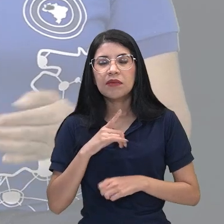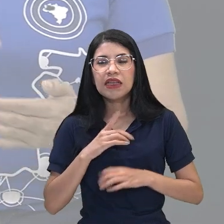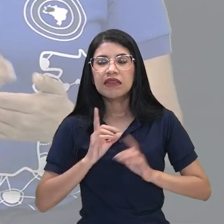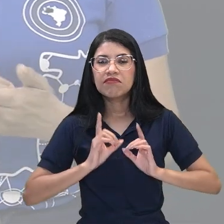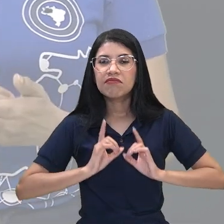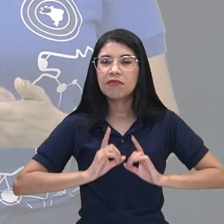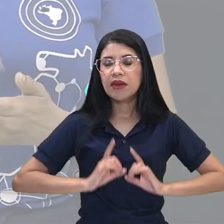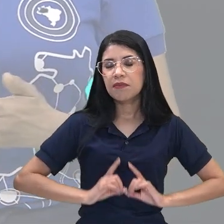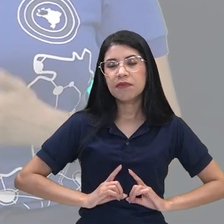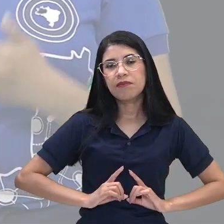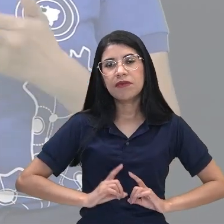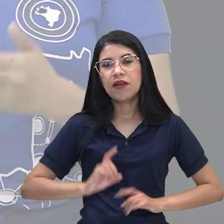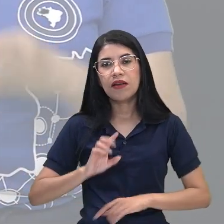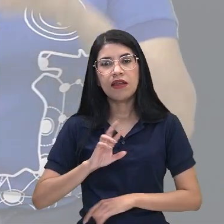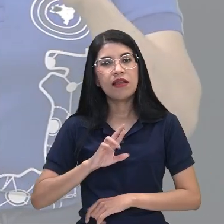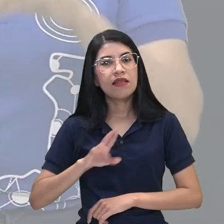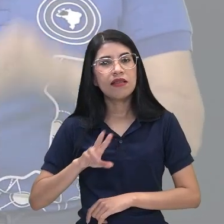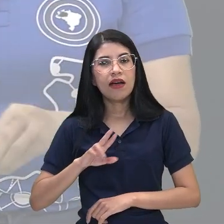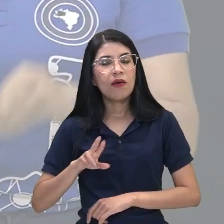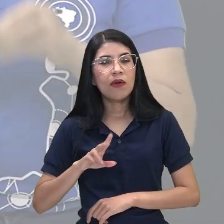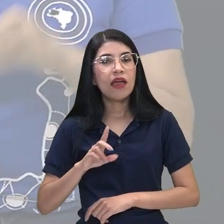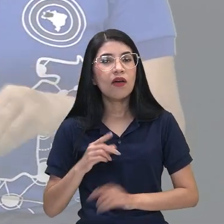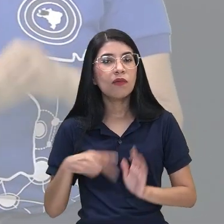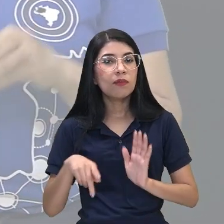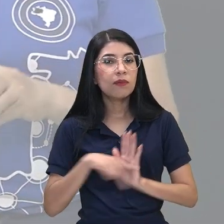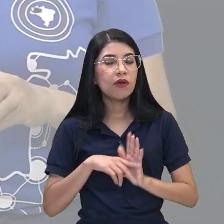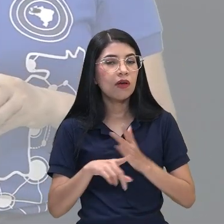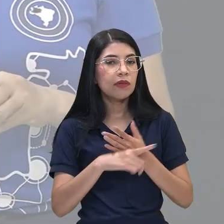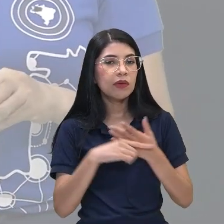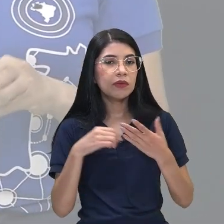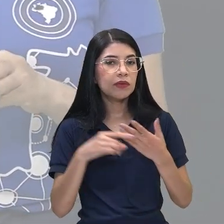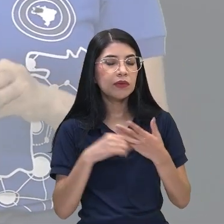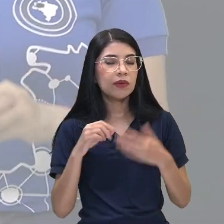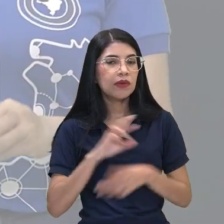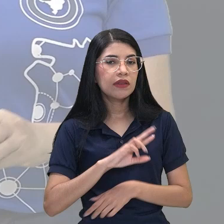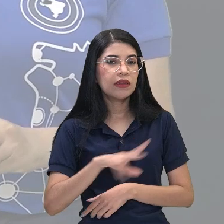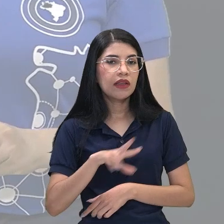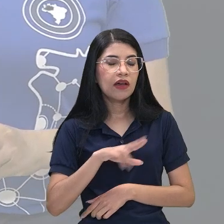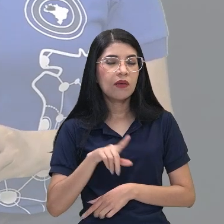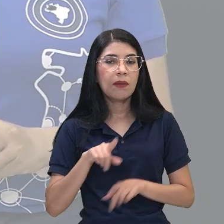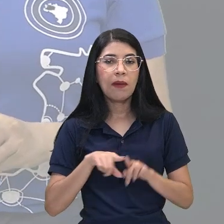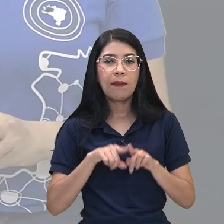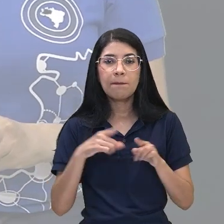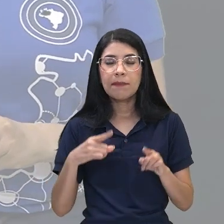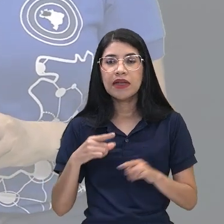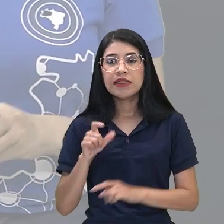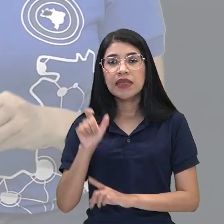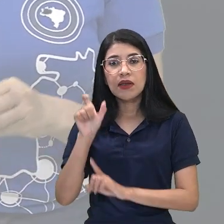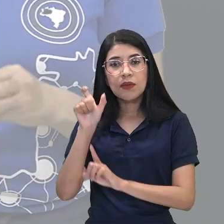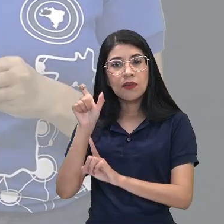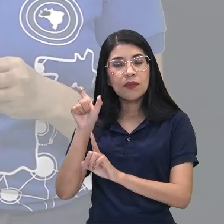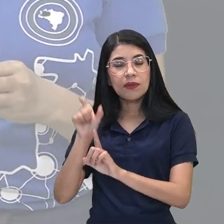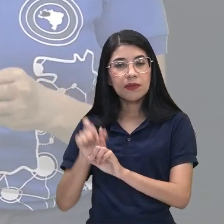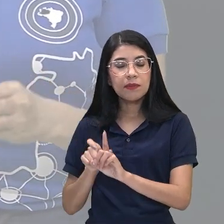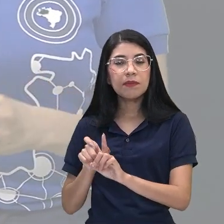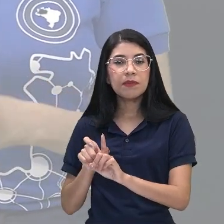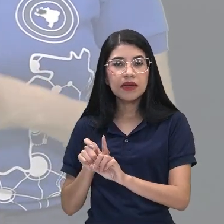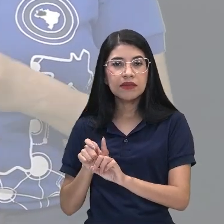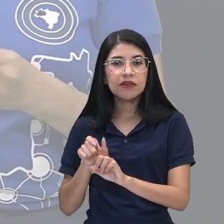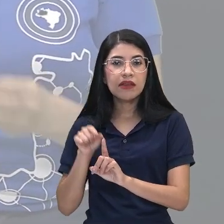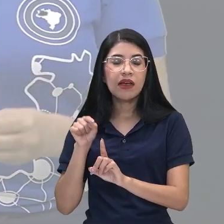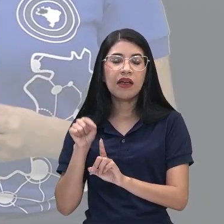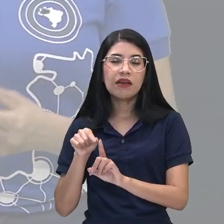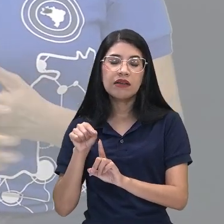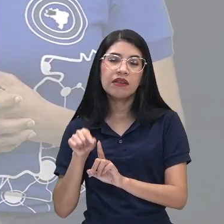decadente, não quer dizer que o autor esteja se sentindo assim, mas ele coloca alguém, né, e